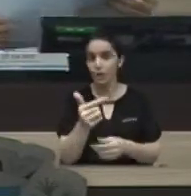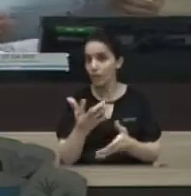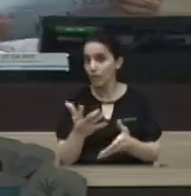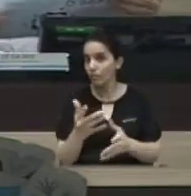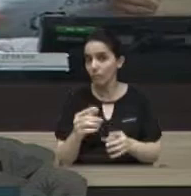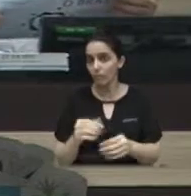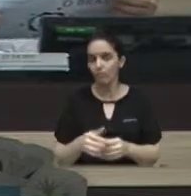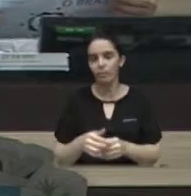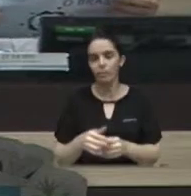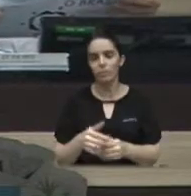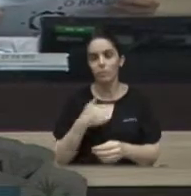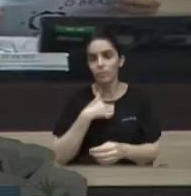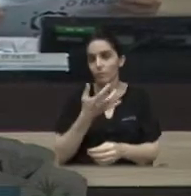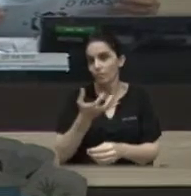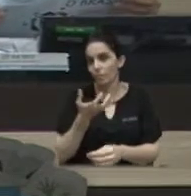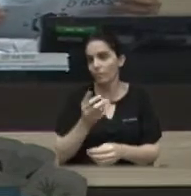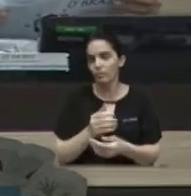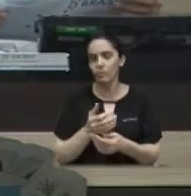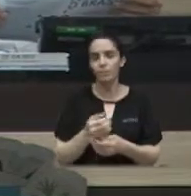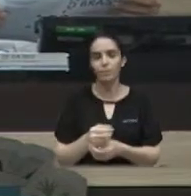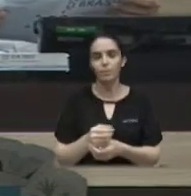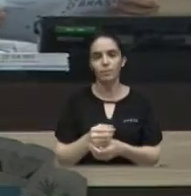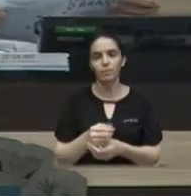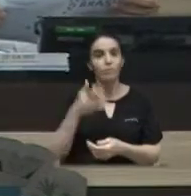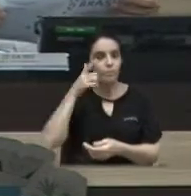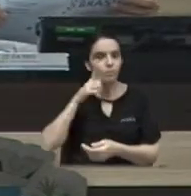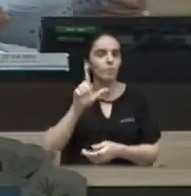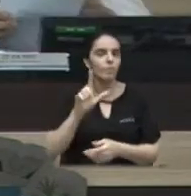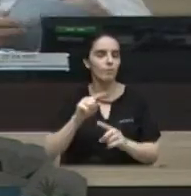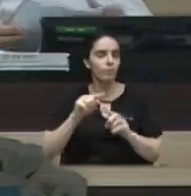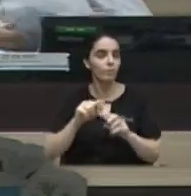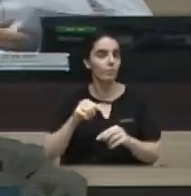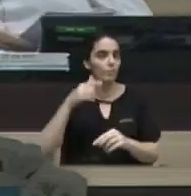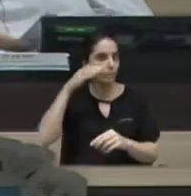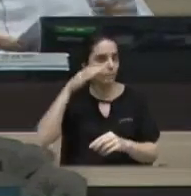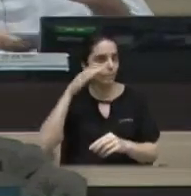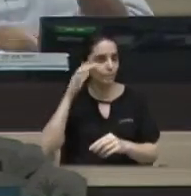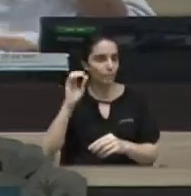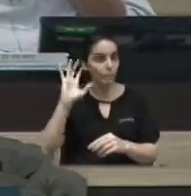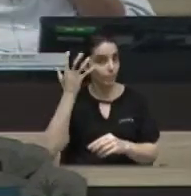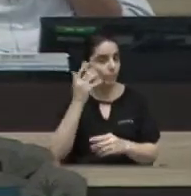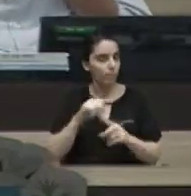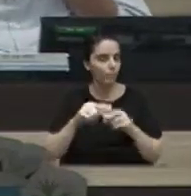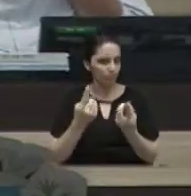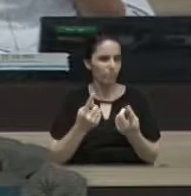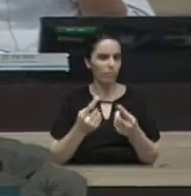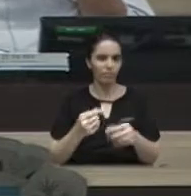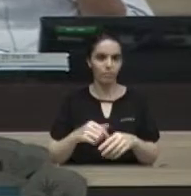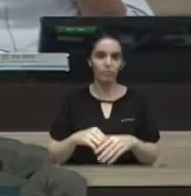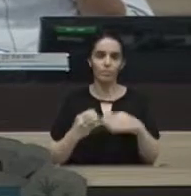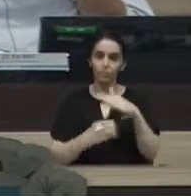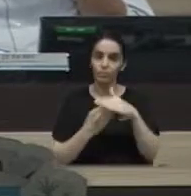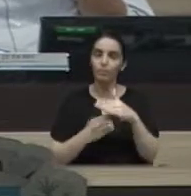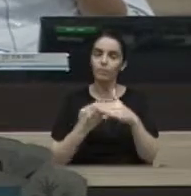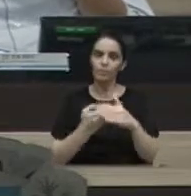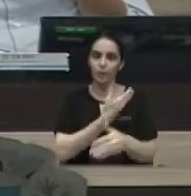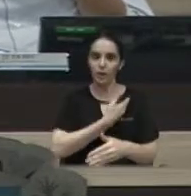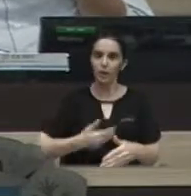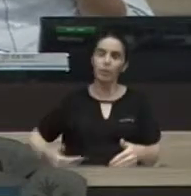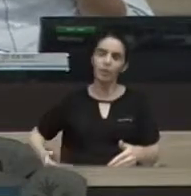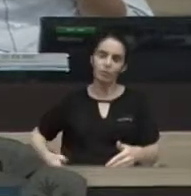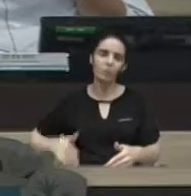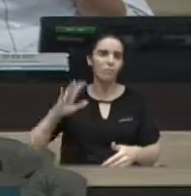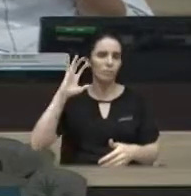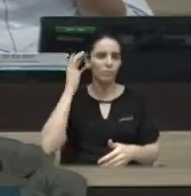é nisso onde ocorreram mais, né, nesses órgãos que não foram privatizados, nessas empresas onde ocorreram